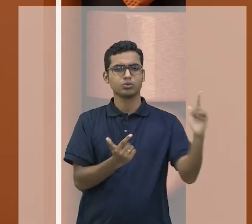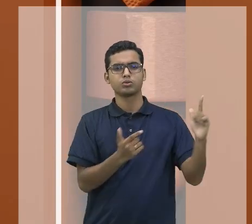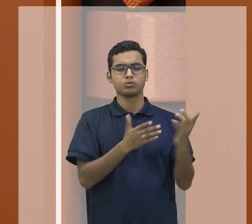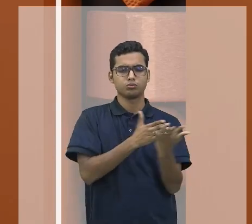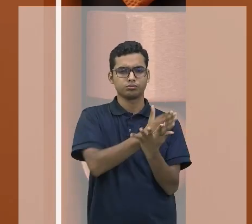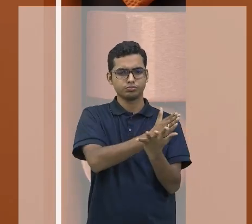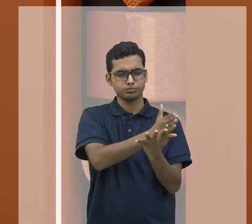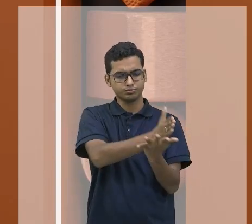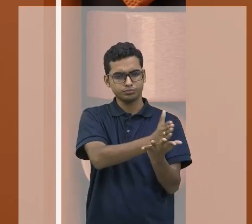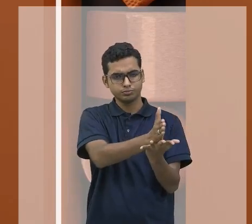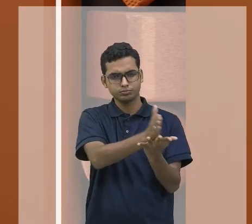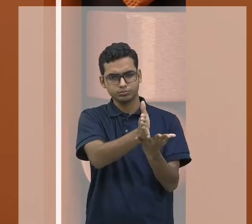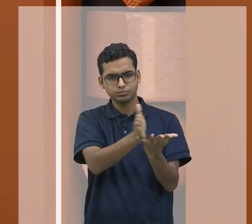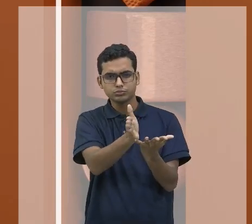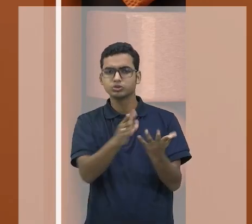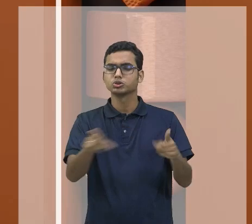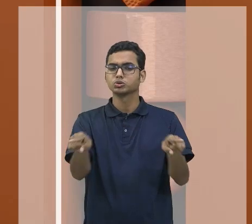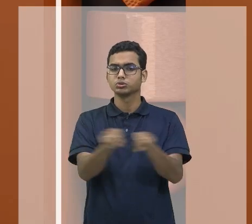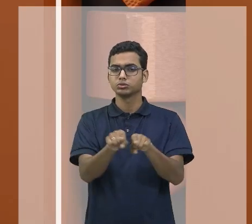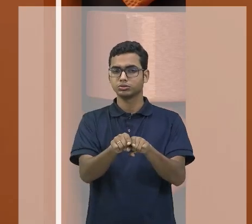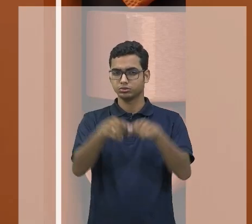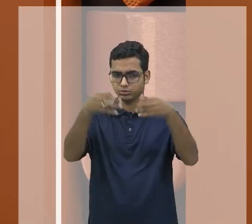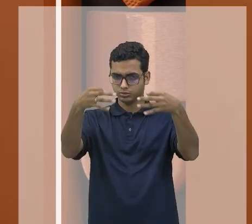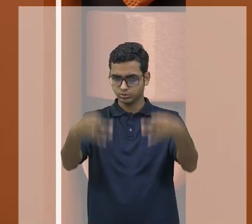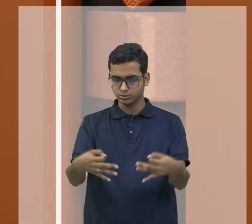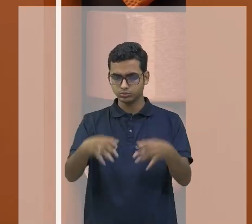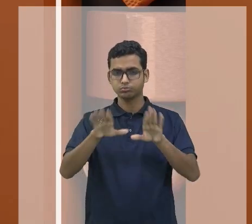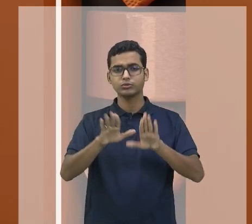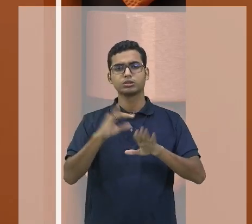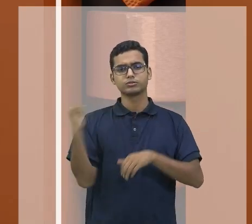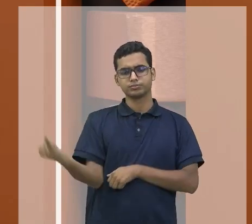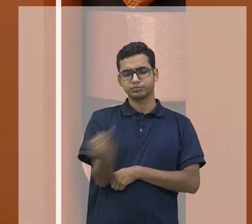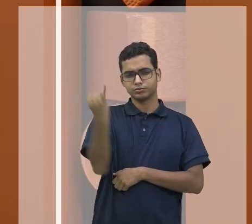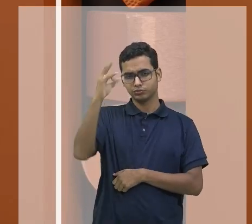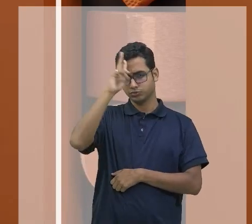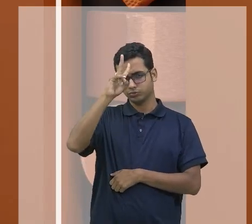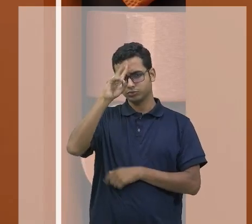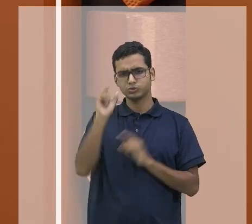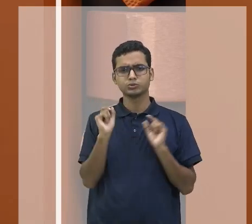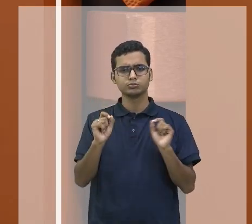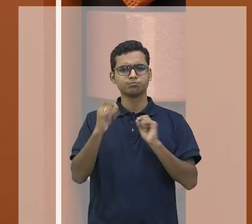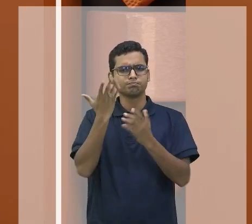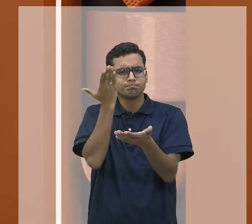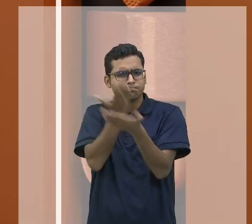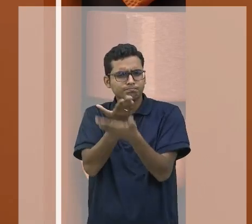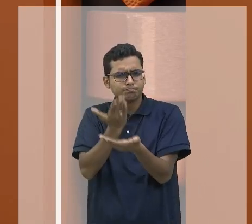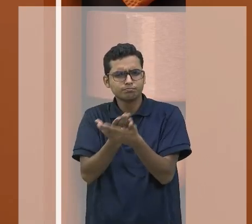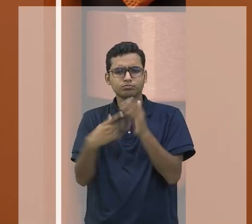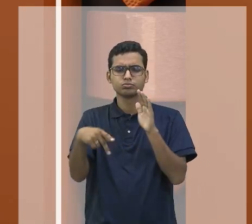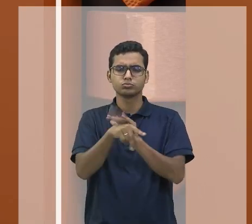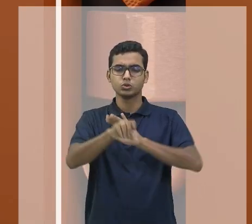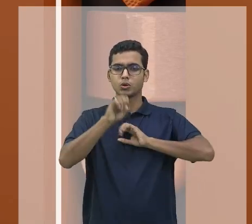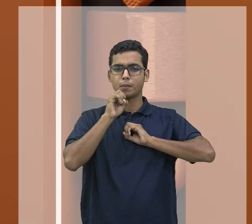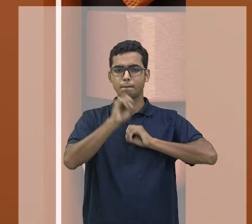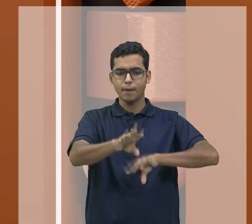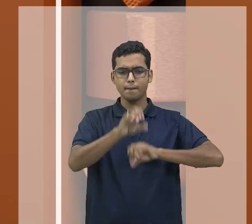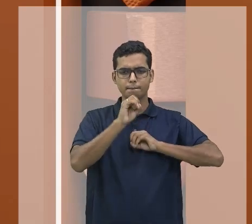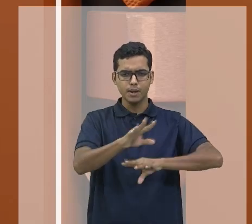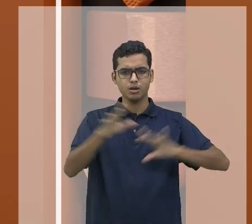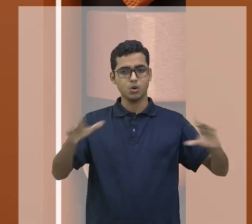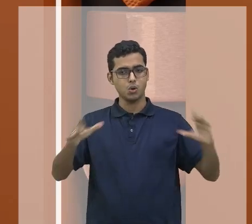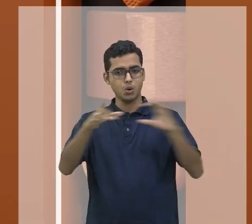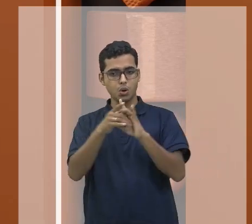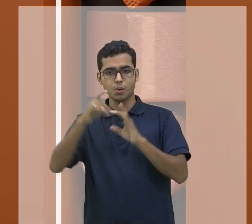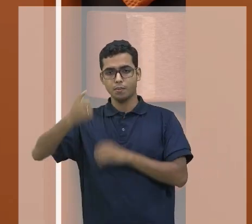tá certo? Então, mas é importante, então, falar o quê? Que através, então, dessa educação ligada, né, primeiro